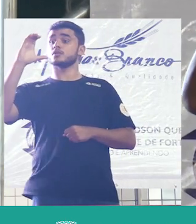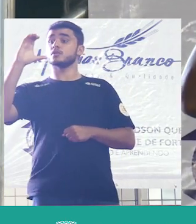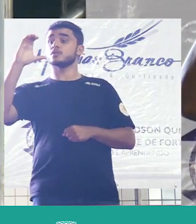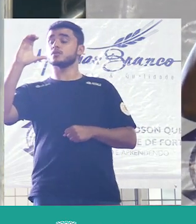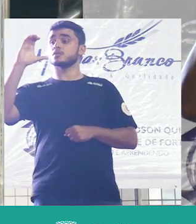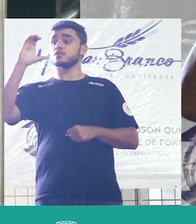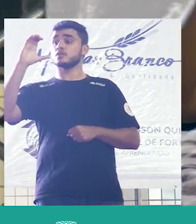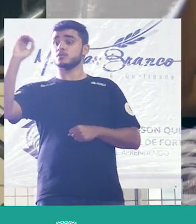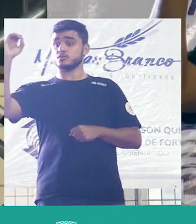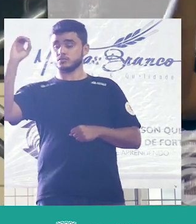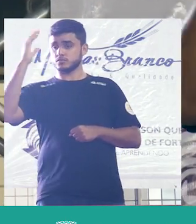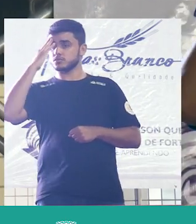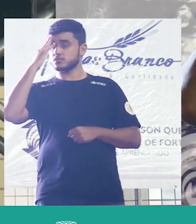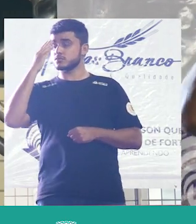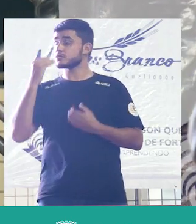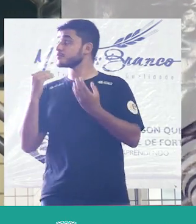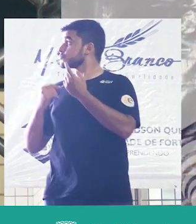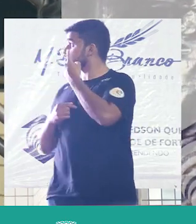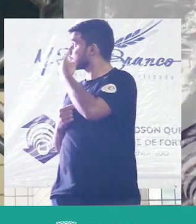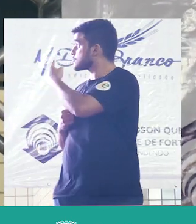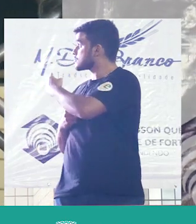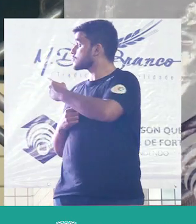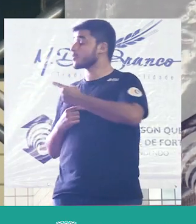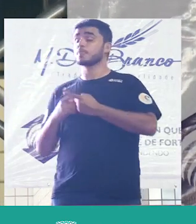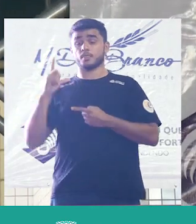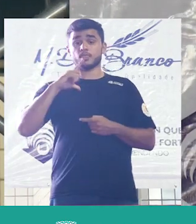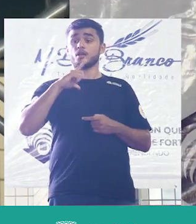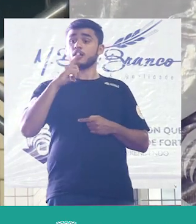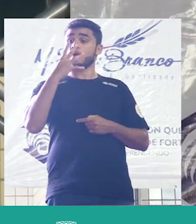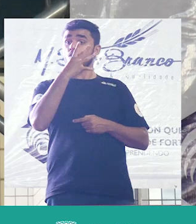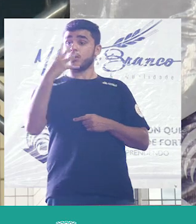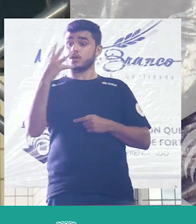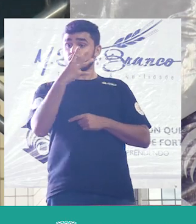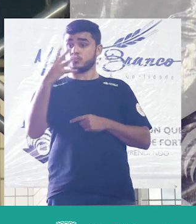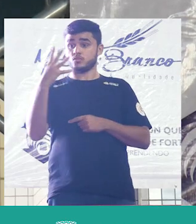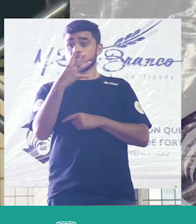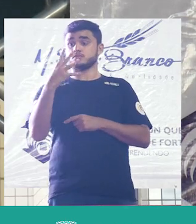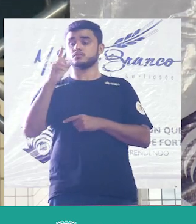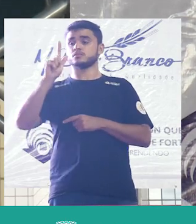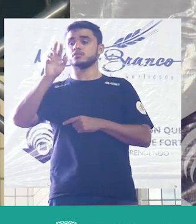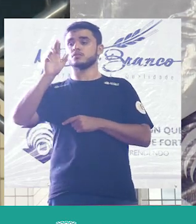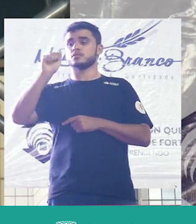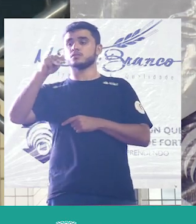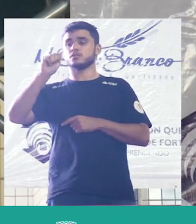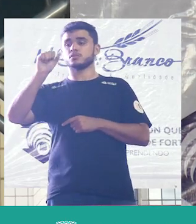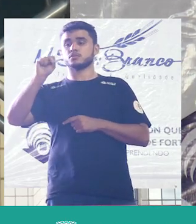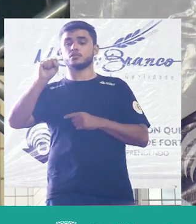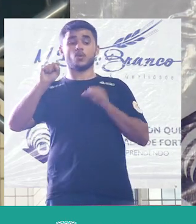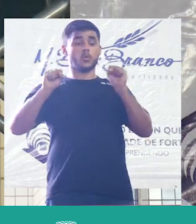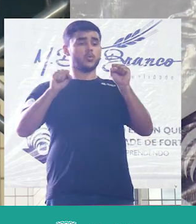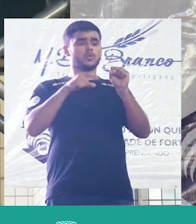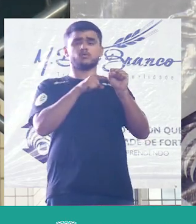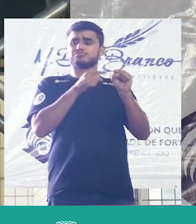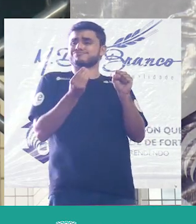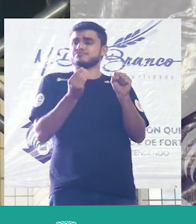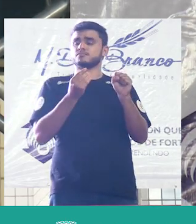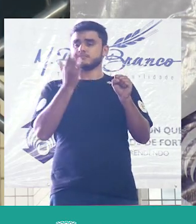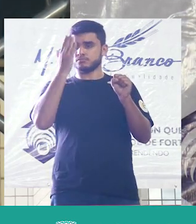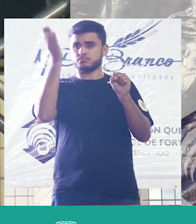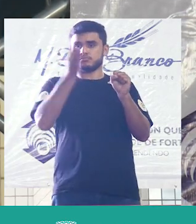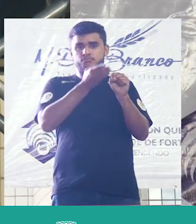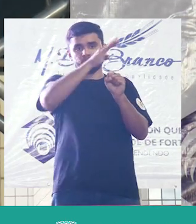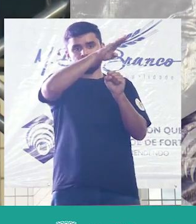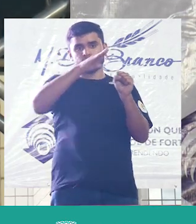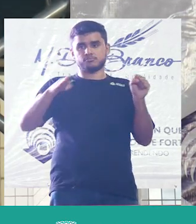Aí 2 vezes 80 produzem 44. Então 8 produzem quanto? Aí é só fazer a regra